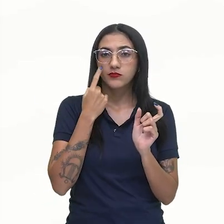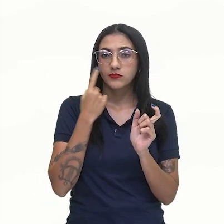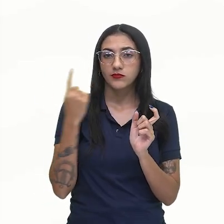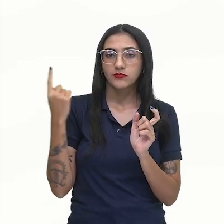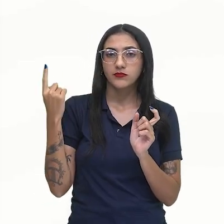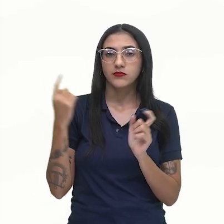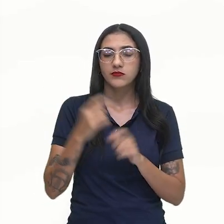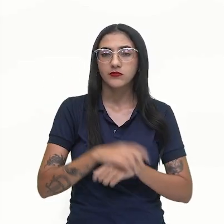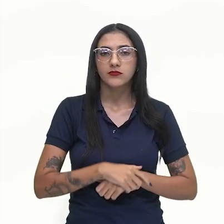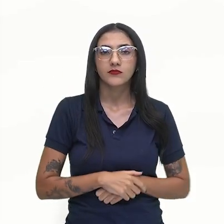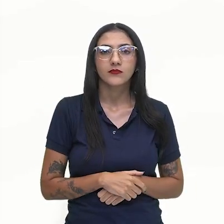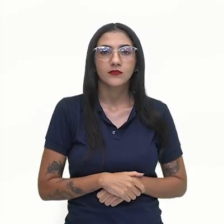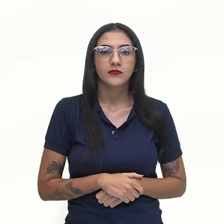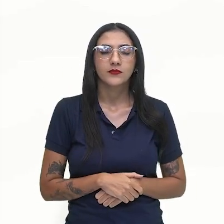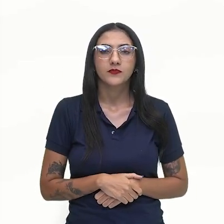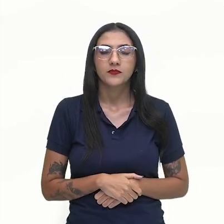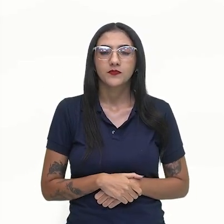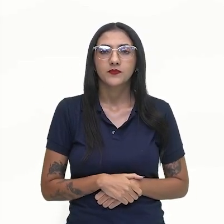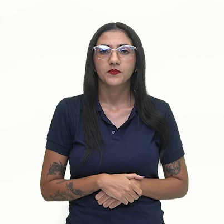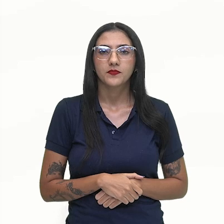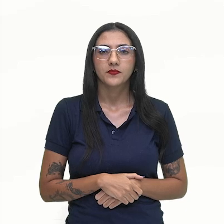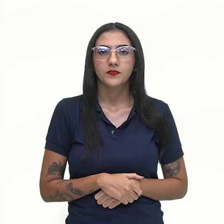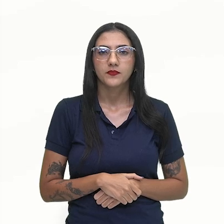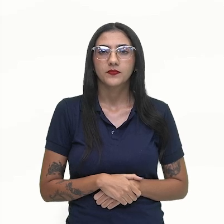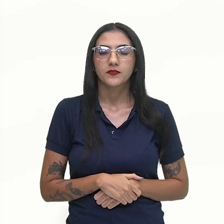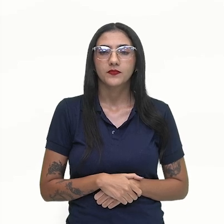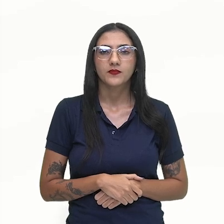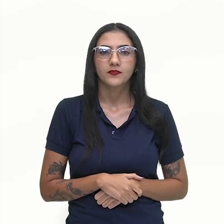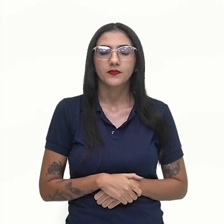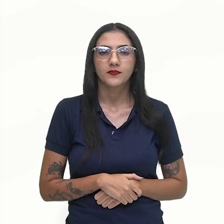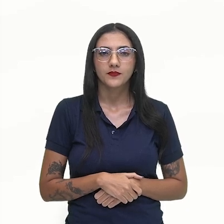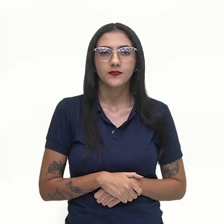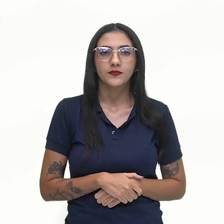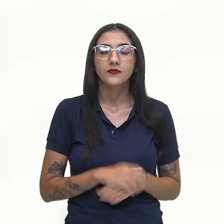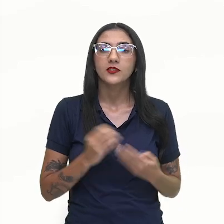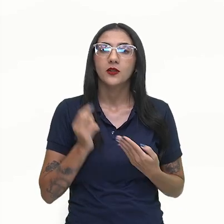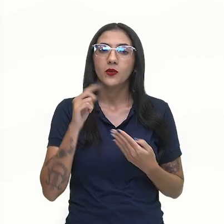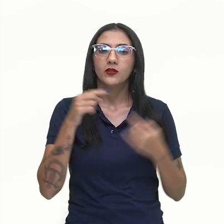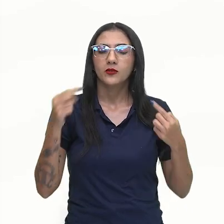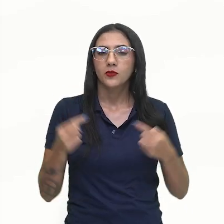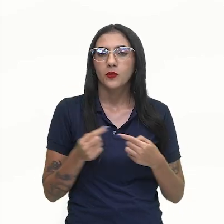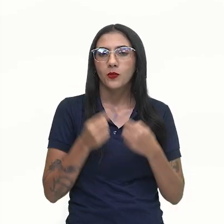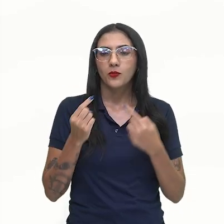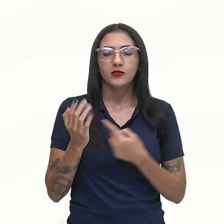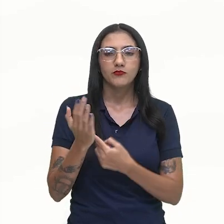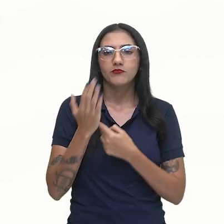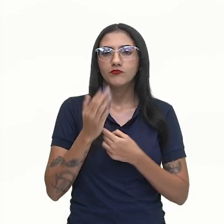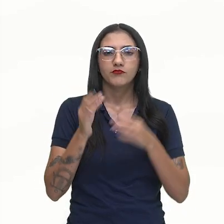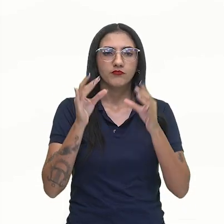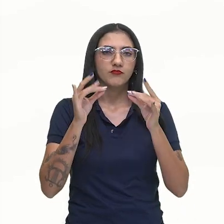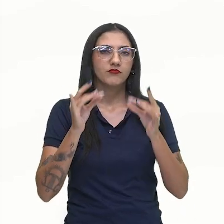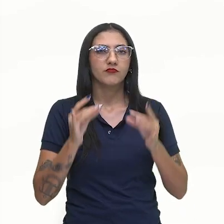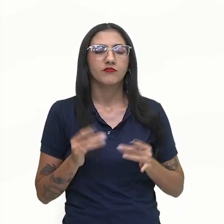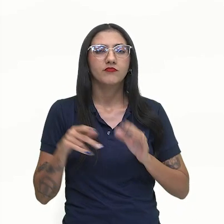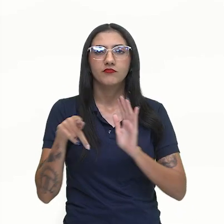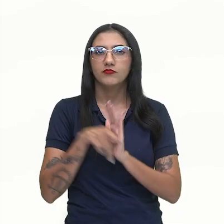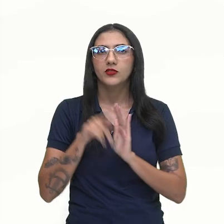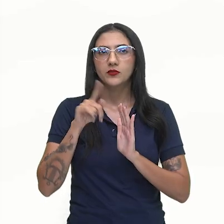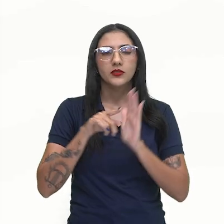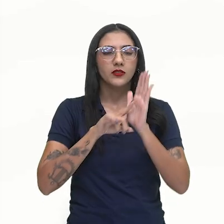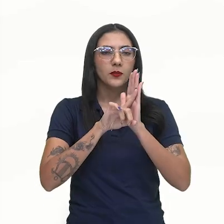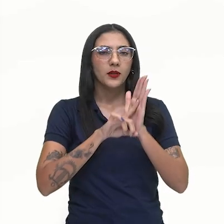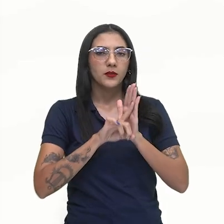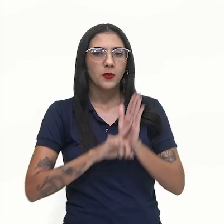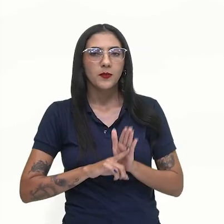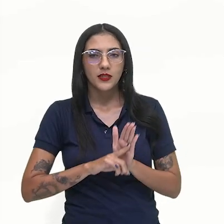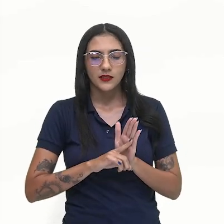results to government websites. Então, isso vai resultar na sua pesquisa, né?